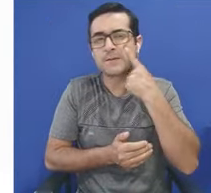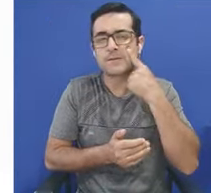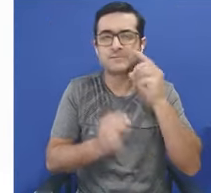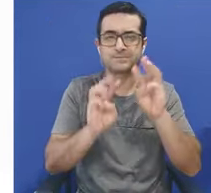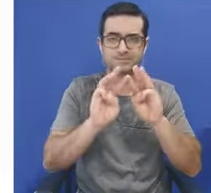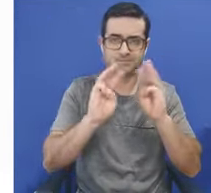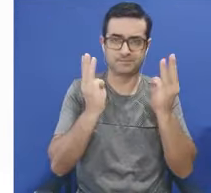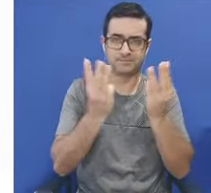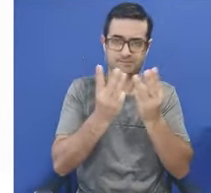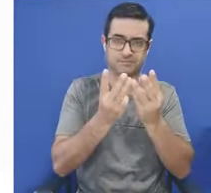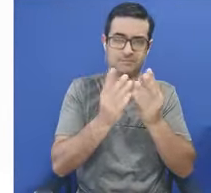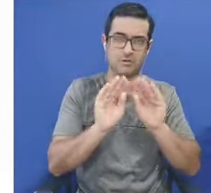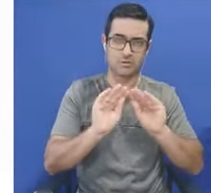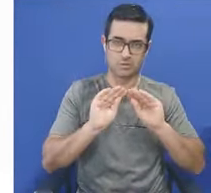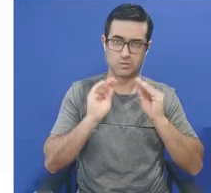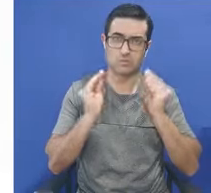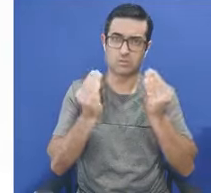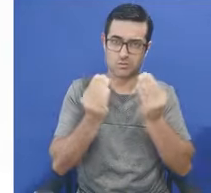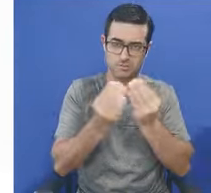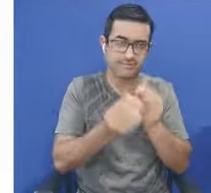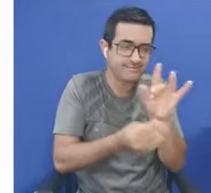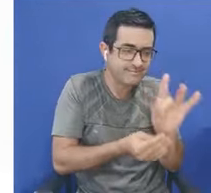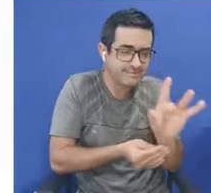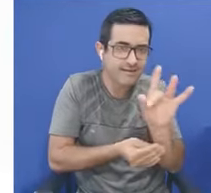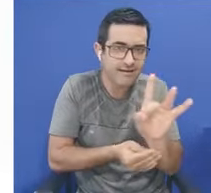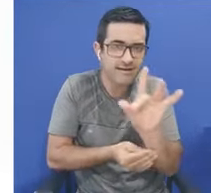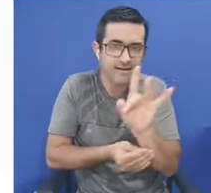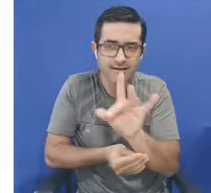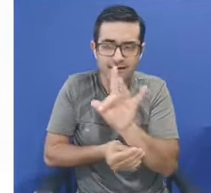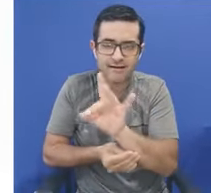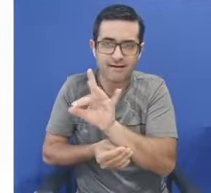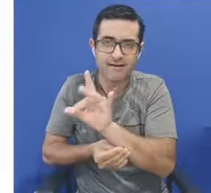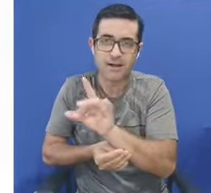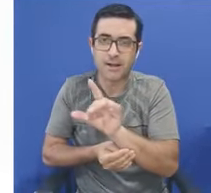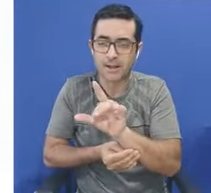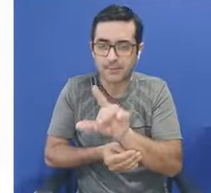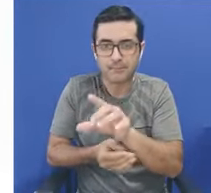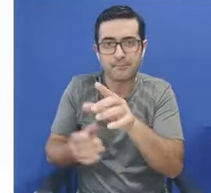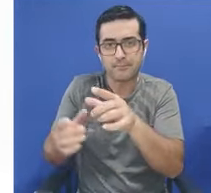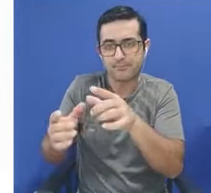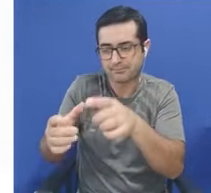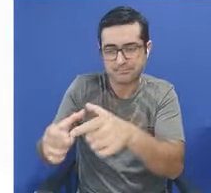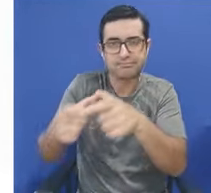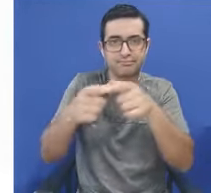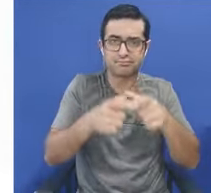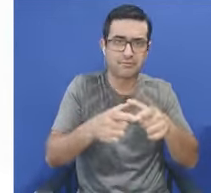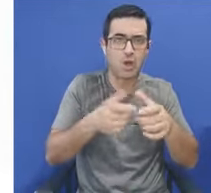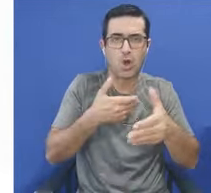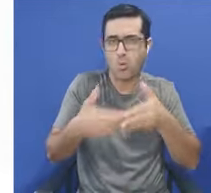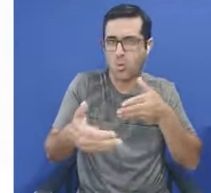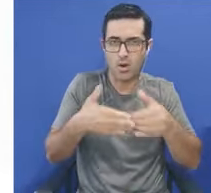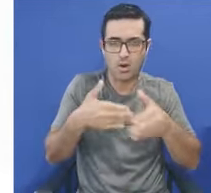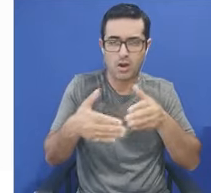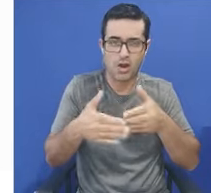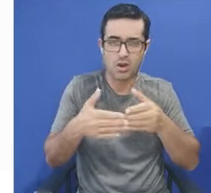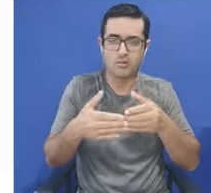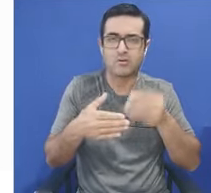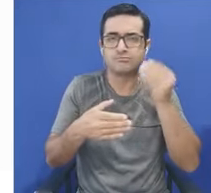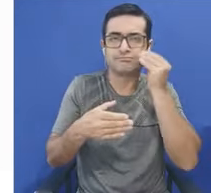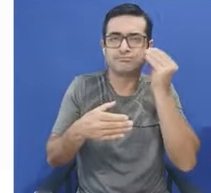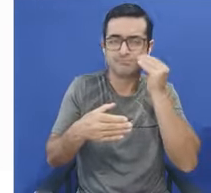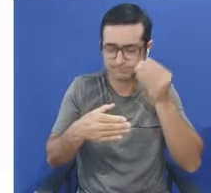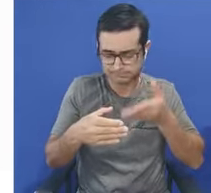cada substância, de cada elemento presente na minha amostra. Então, eu peguei uma amostra qualquer e fui lá e